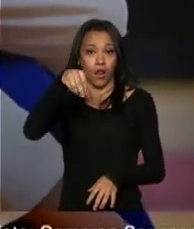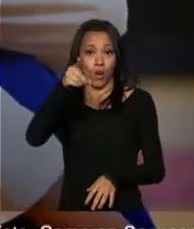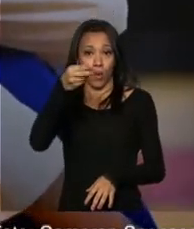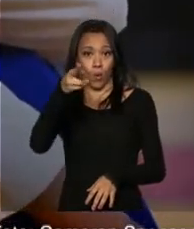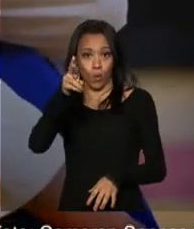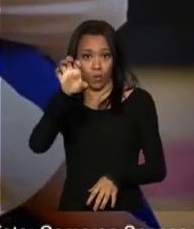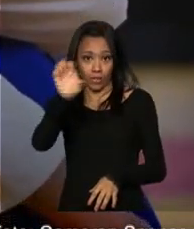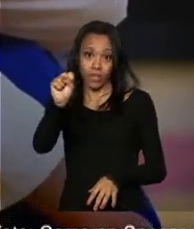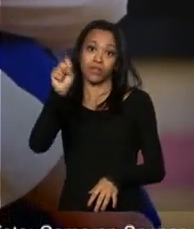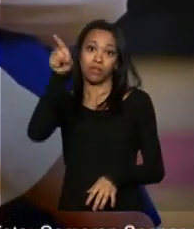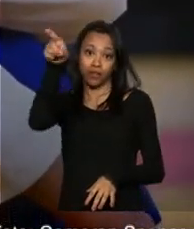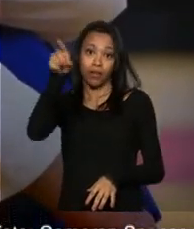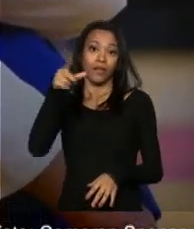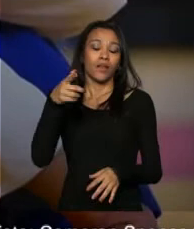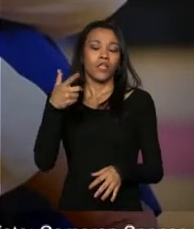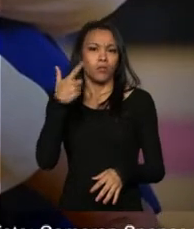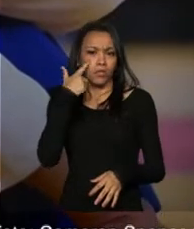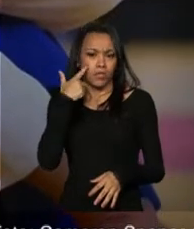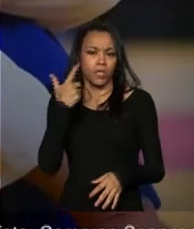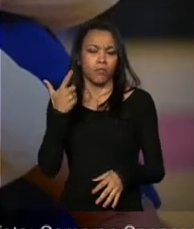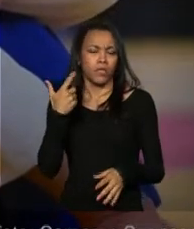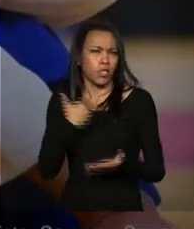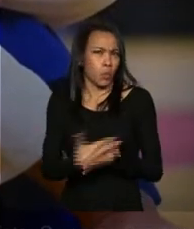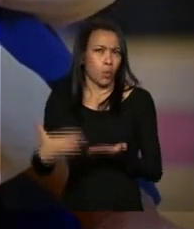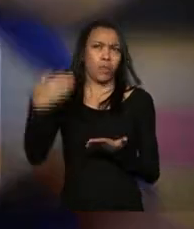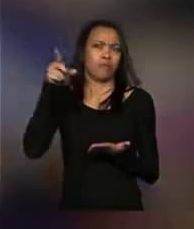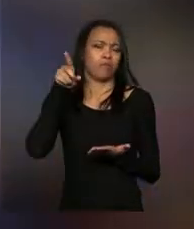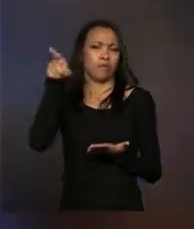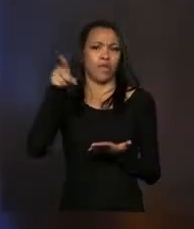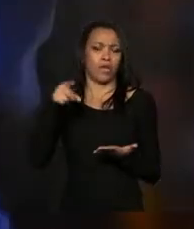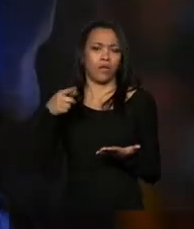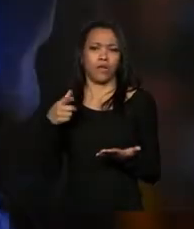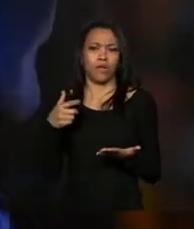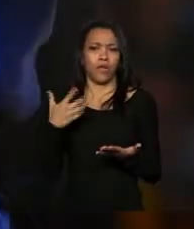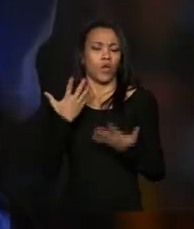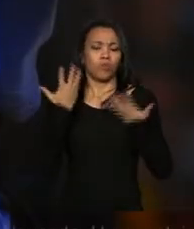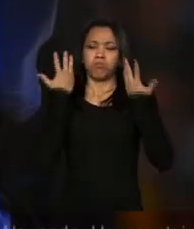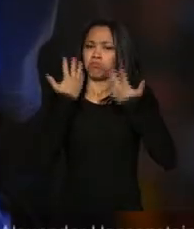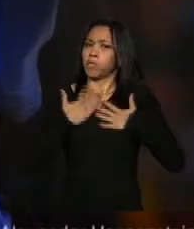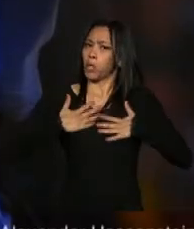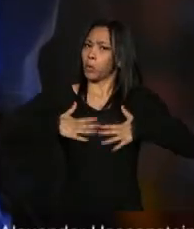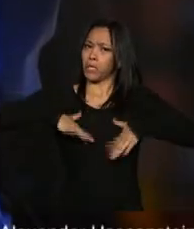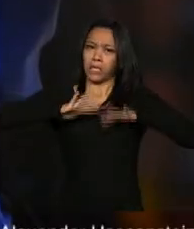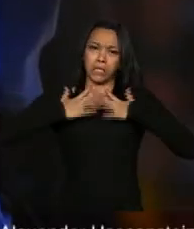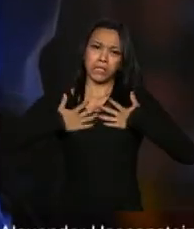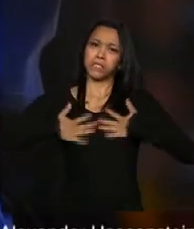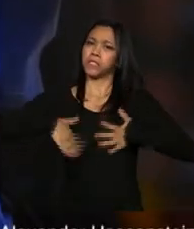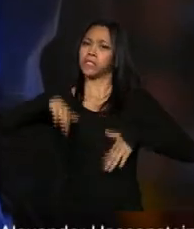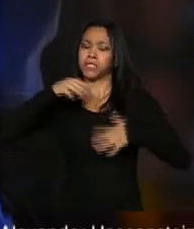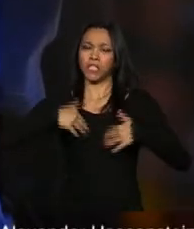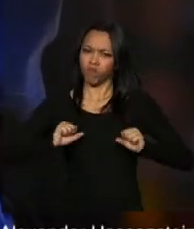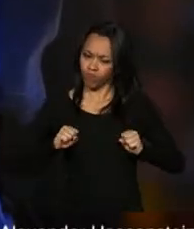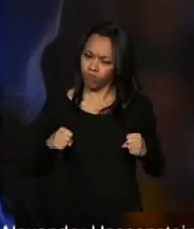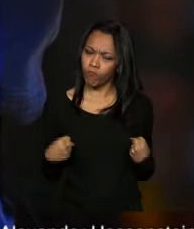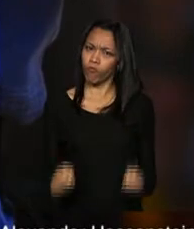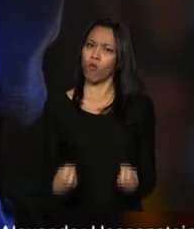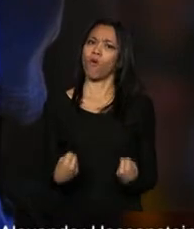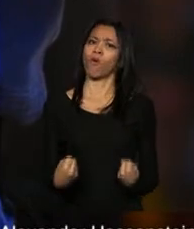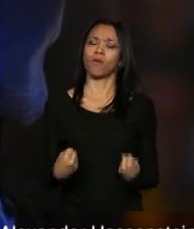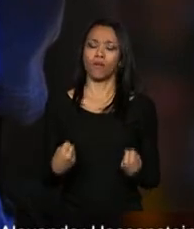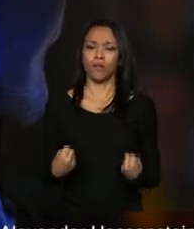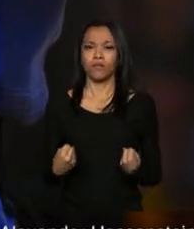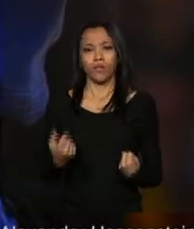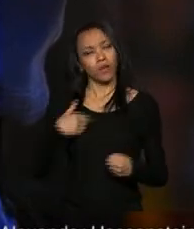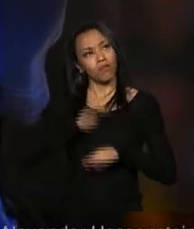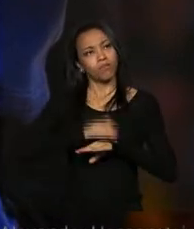maneira que eu encarei a competição, desde o início. A tranquilidade, a vontade, a garra, precisão